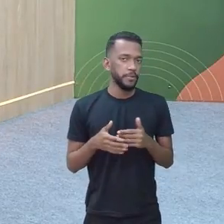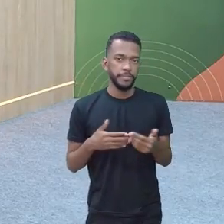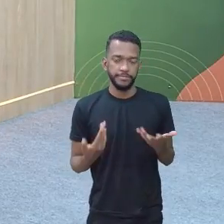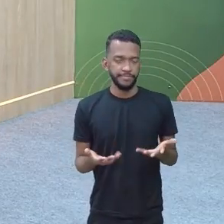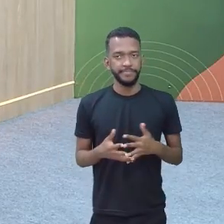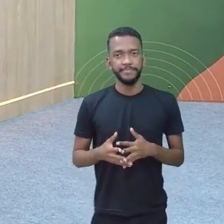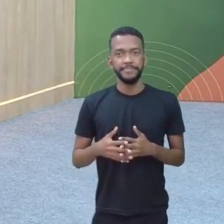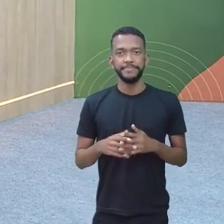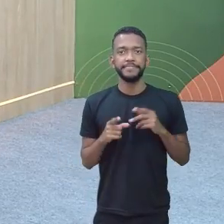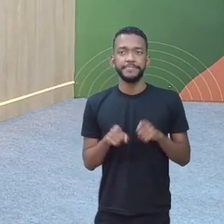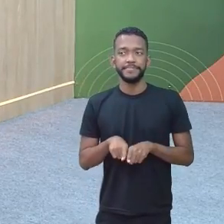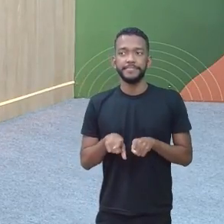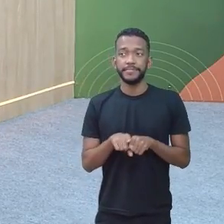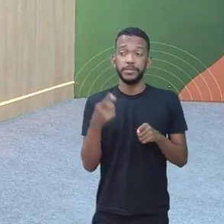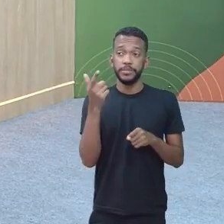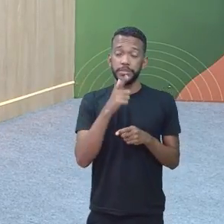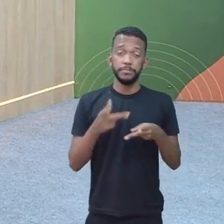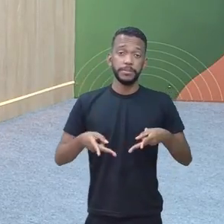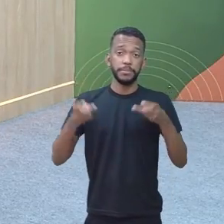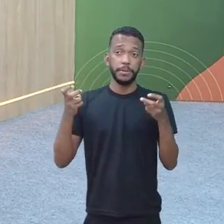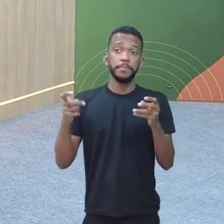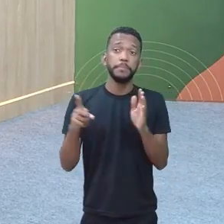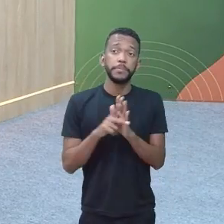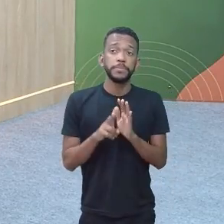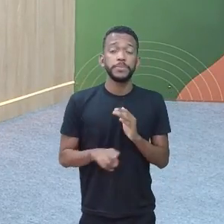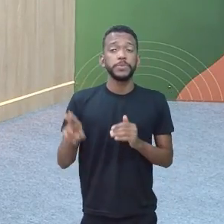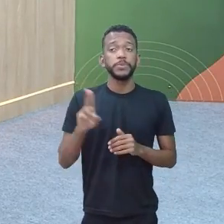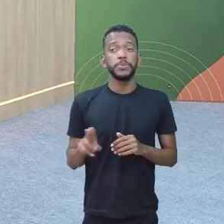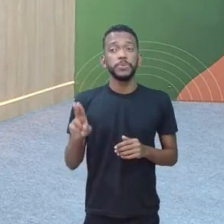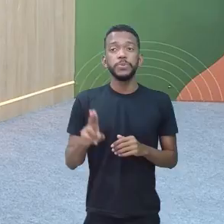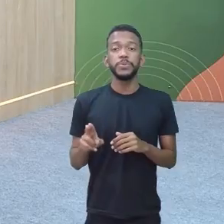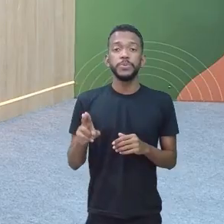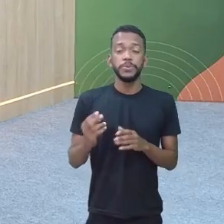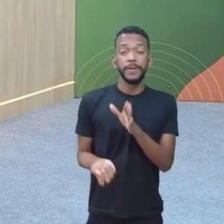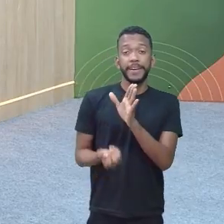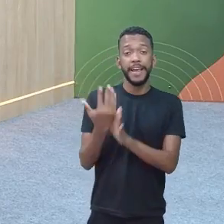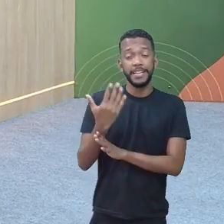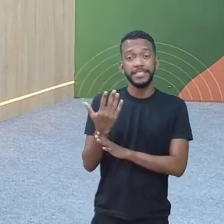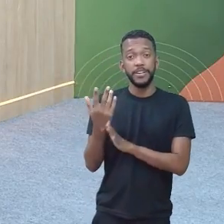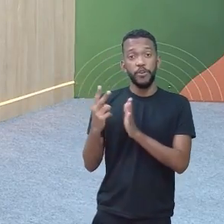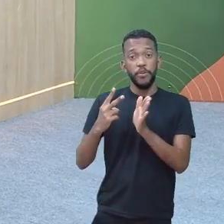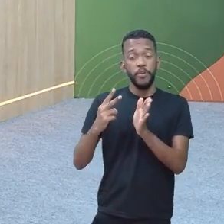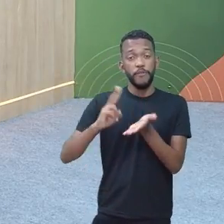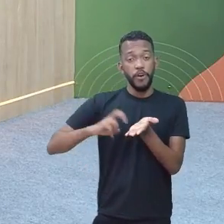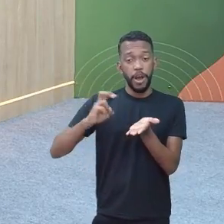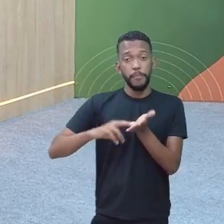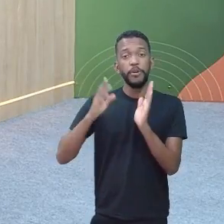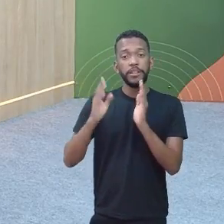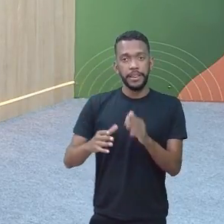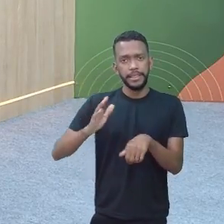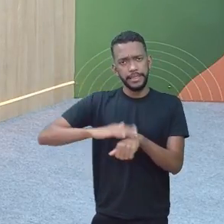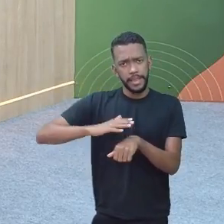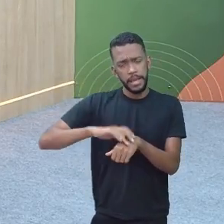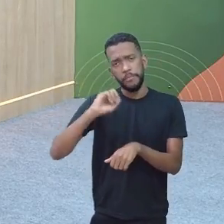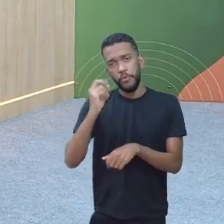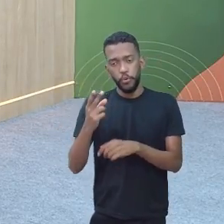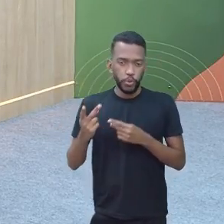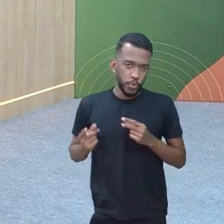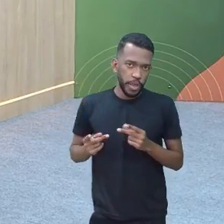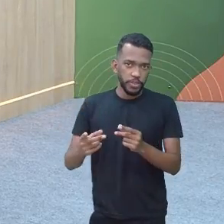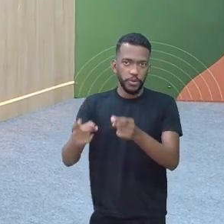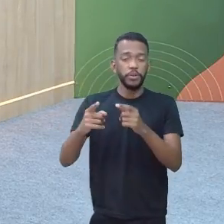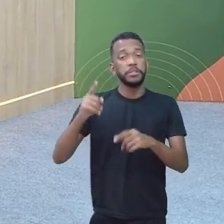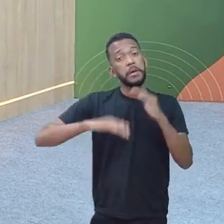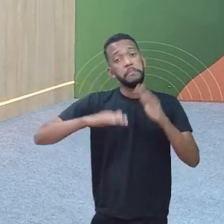consegue perceber esse uso, essa criação de um vocabulário que é temporário ou duradouro, a depender do contexto de sua